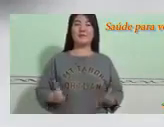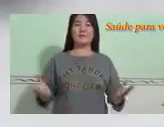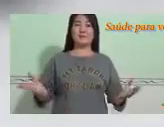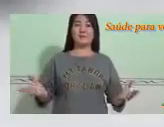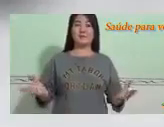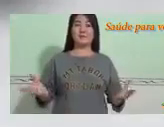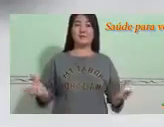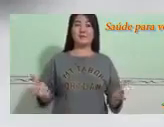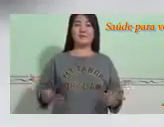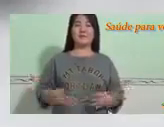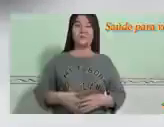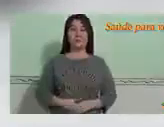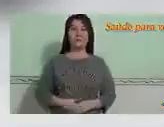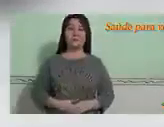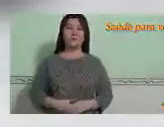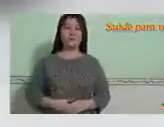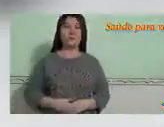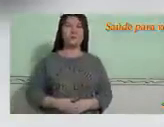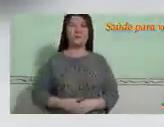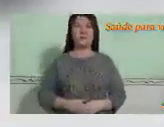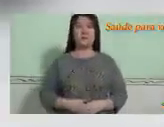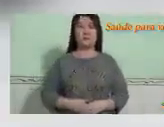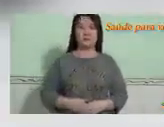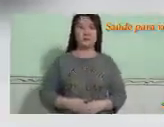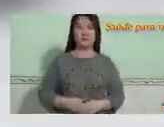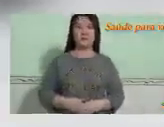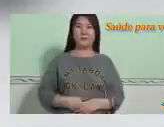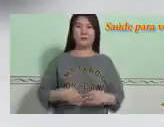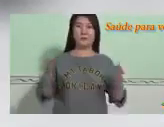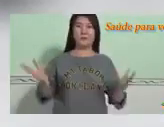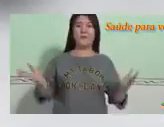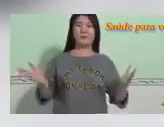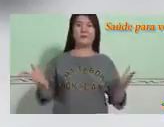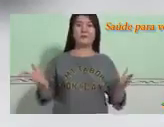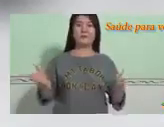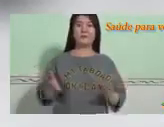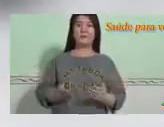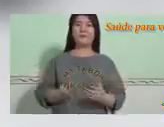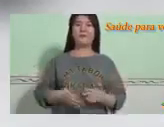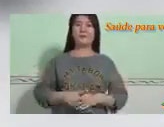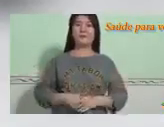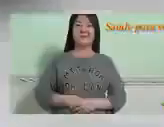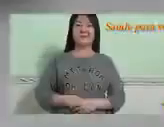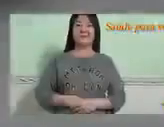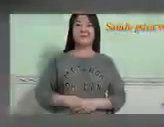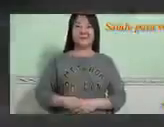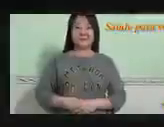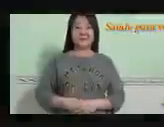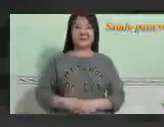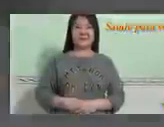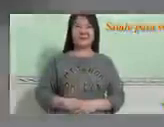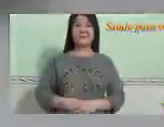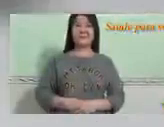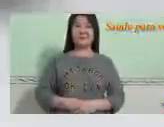O tratamento da demência frontotemporal é baseado no uso de medicamentos que reduzem os sintomas e melhoram a qualidade de vida